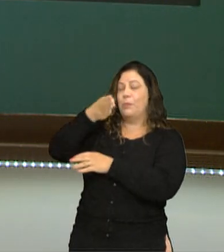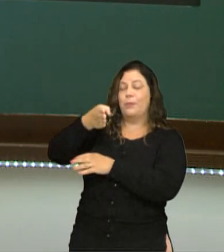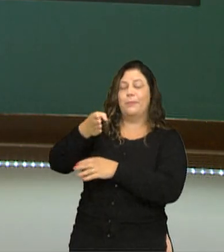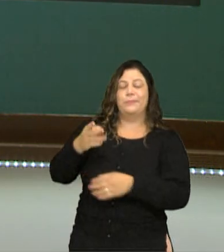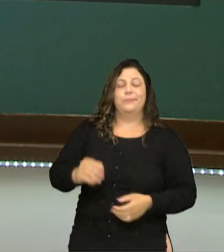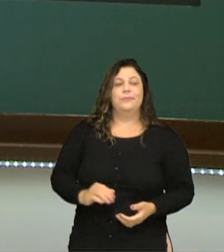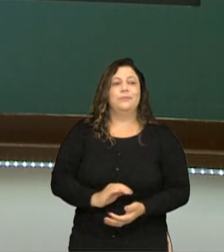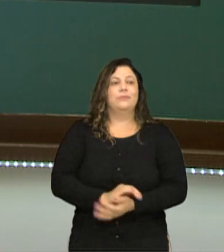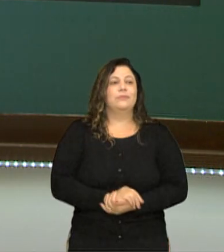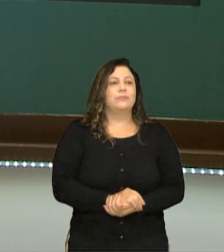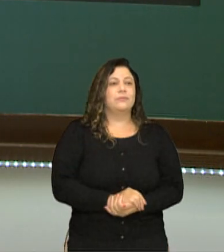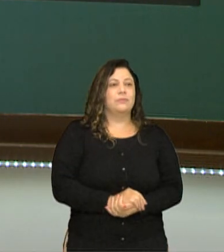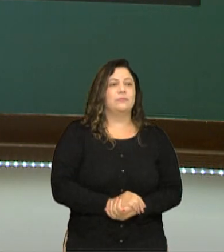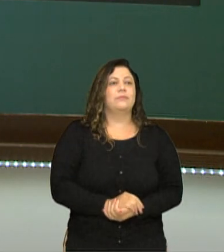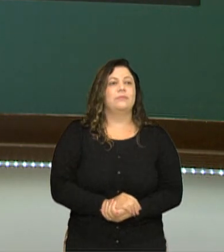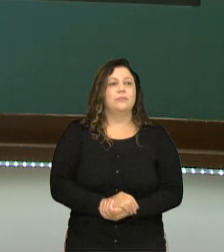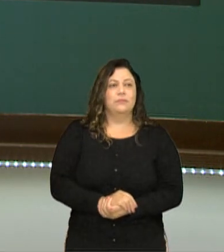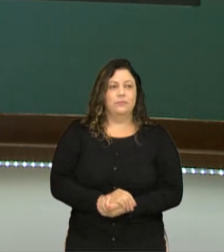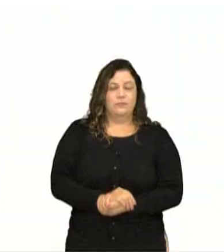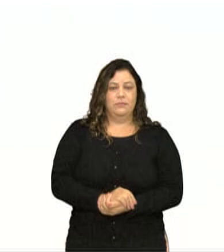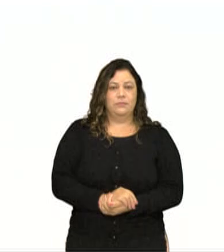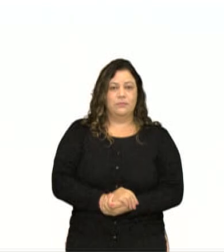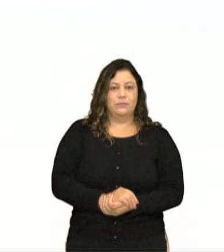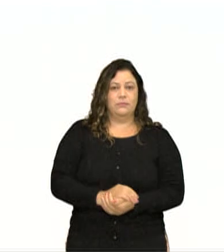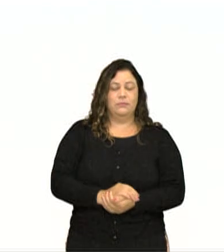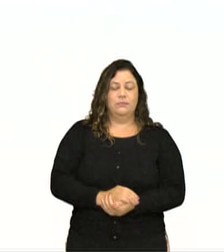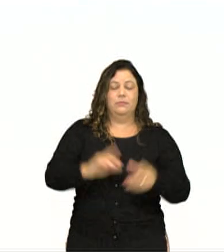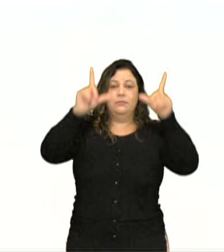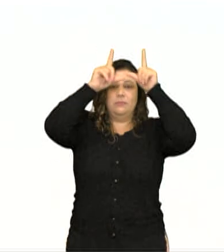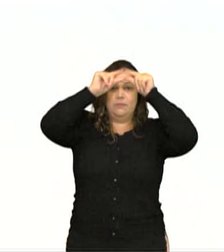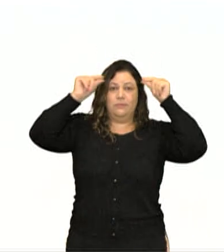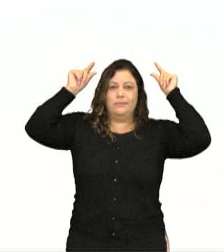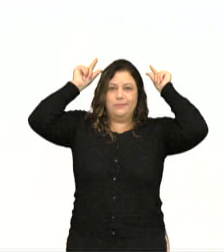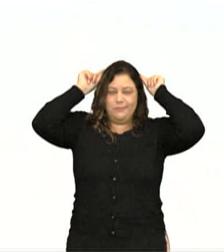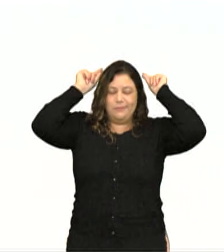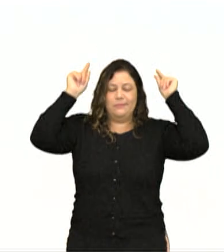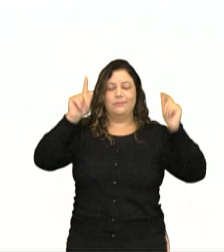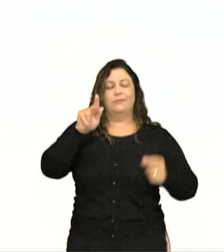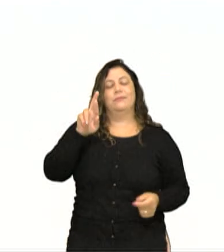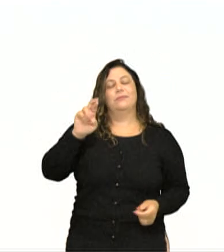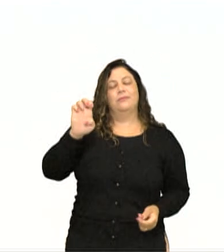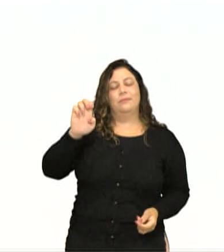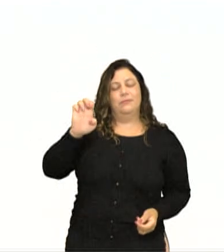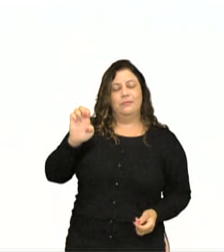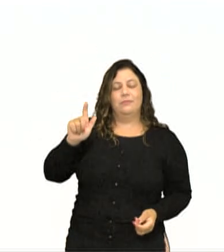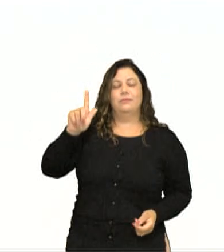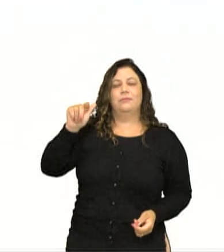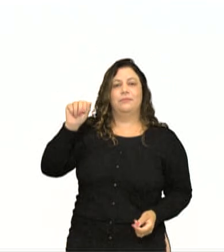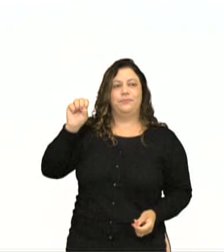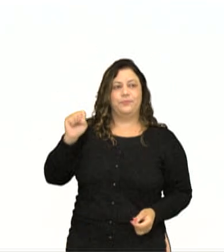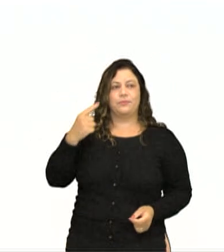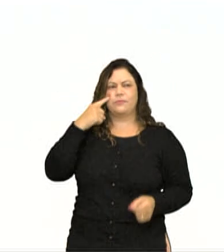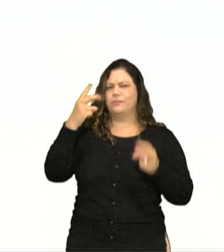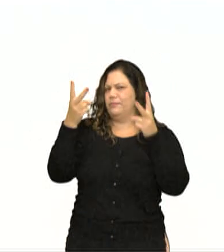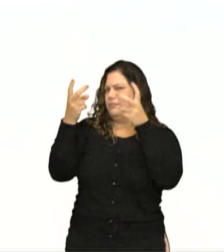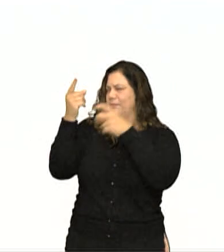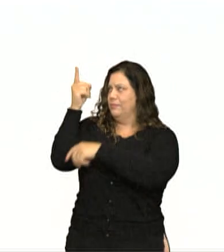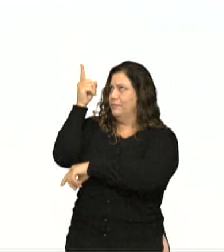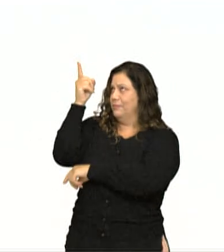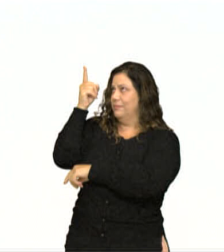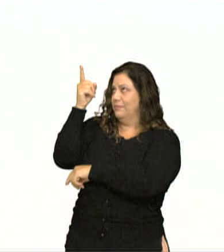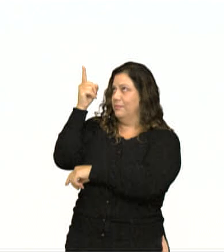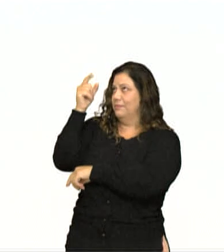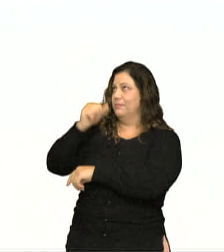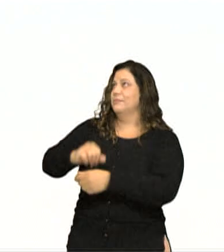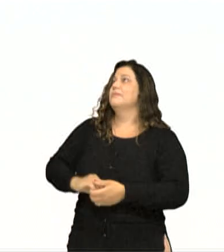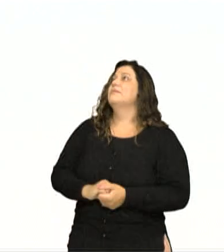né? Então, colunas gregas de ordem dórica, né? Então, ali a imagem representando, elas são mais simples,